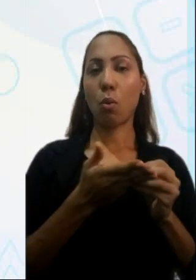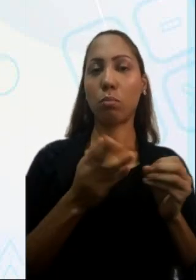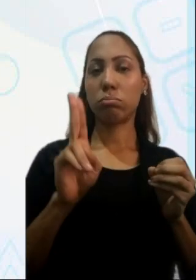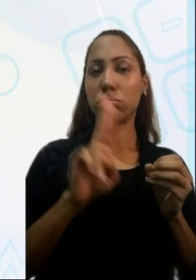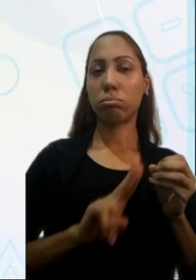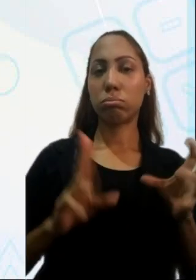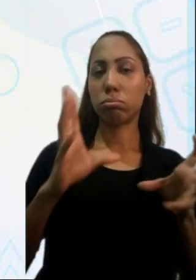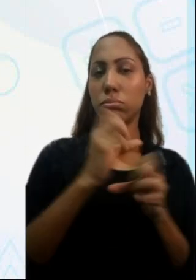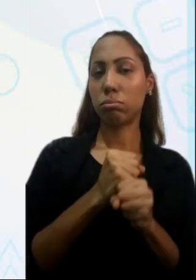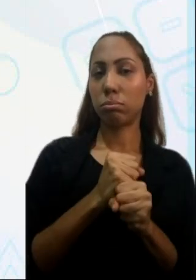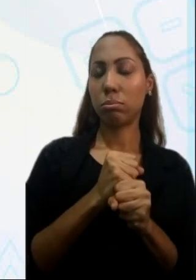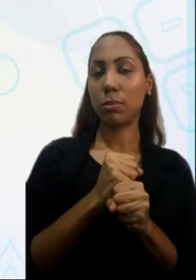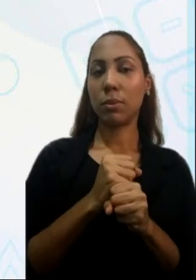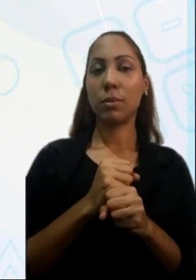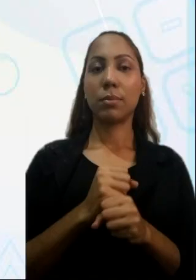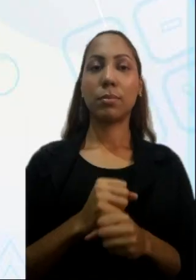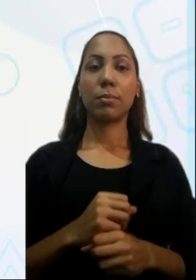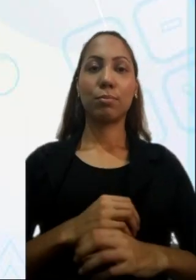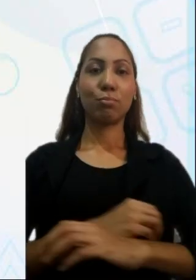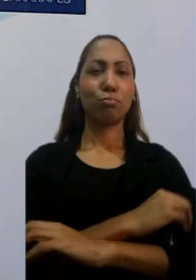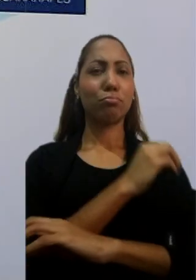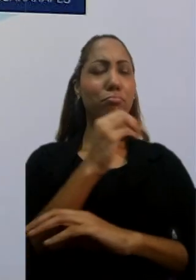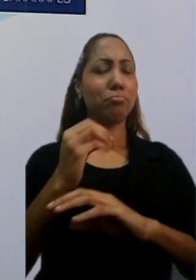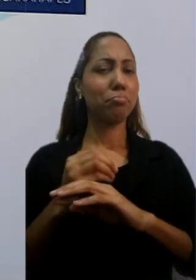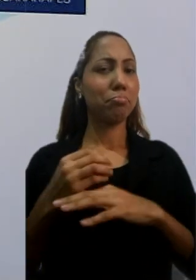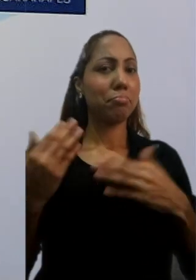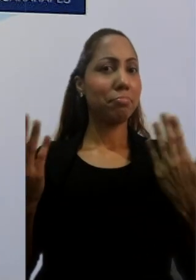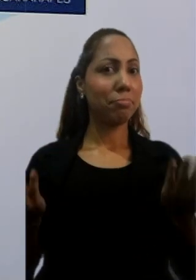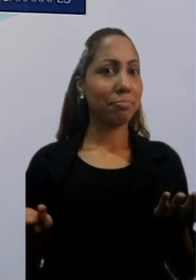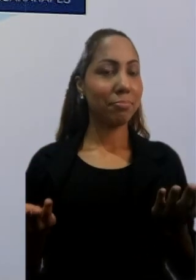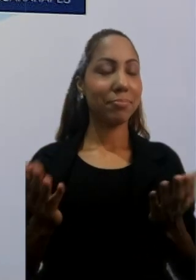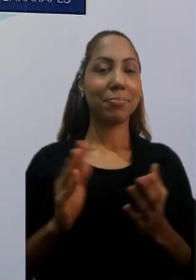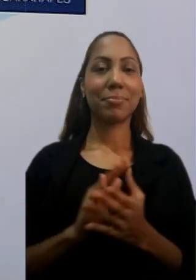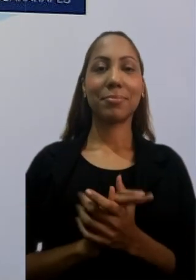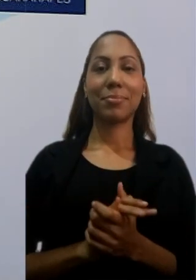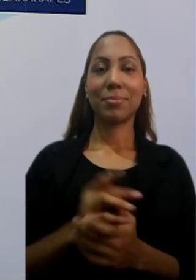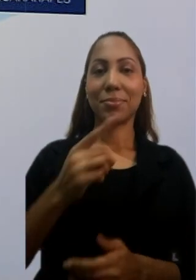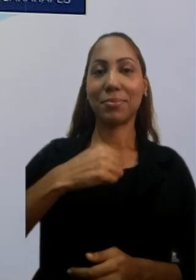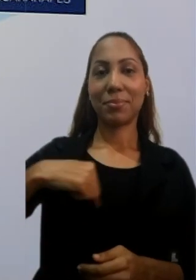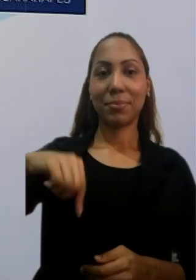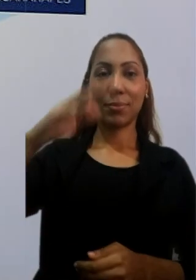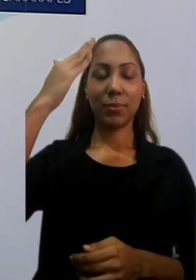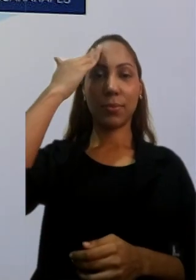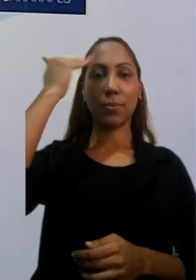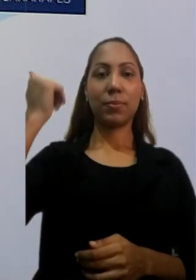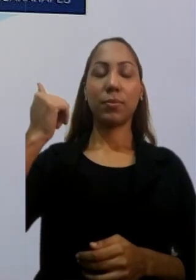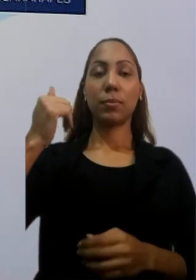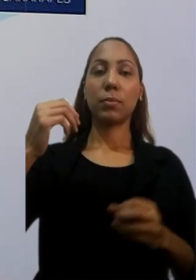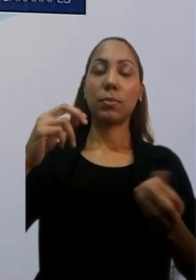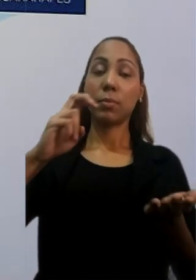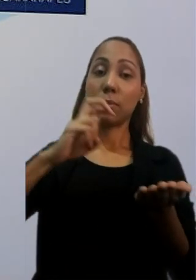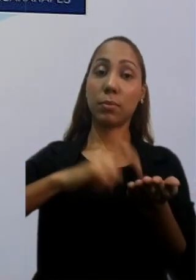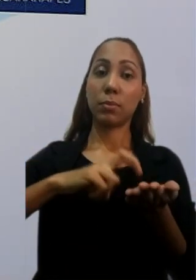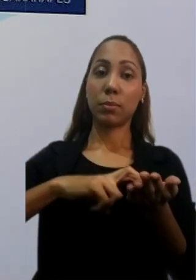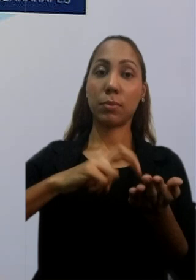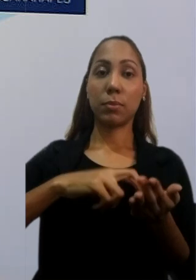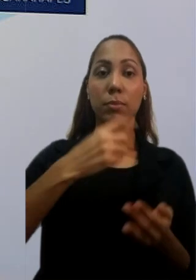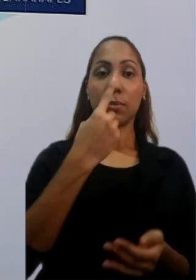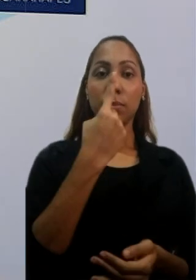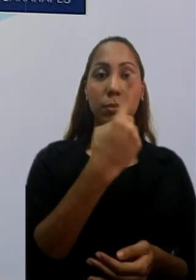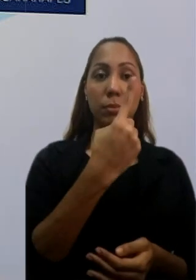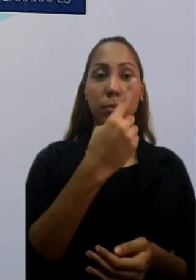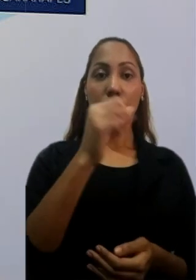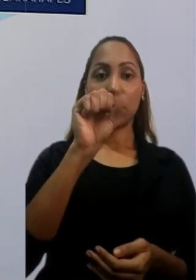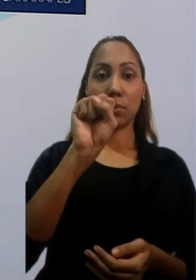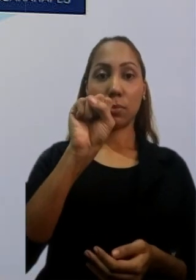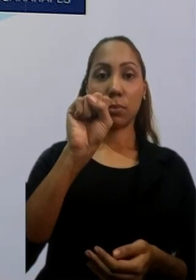utilizados durante um dia na fábrica? Então, nós sabemos que de manhã foram usados